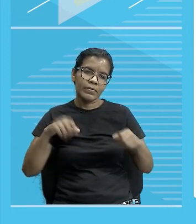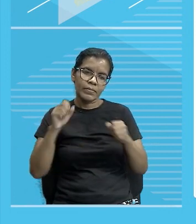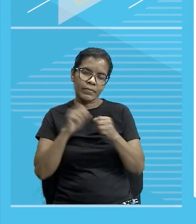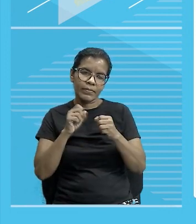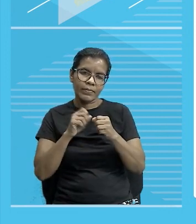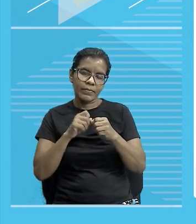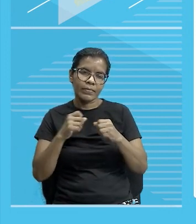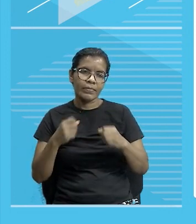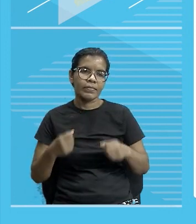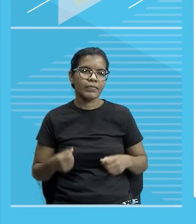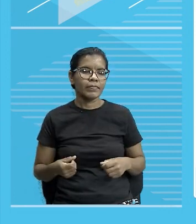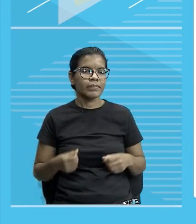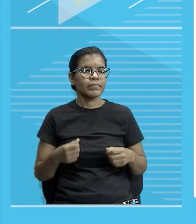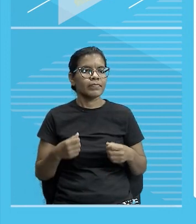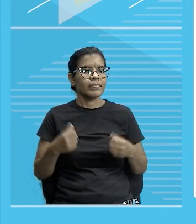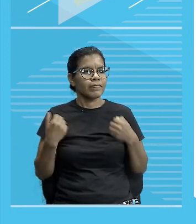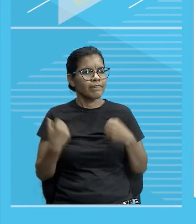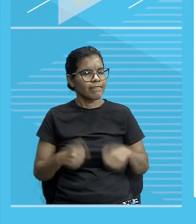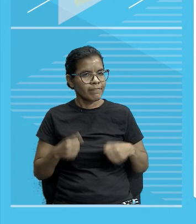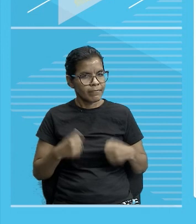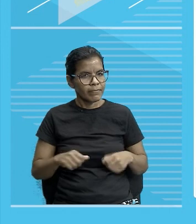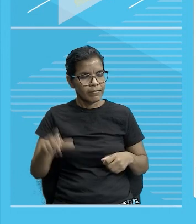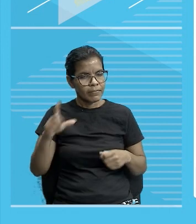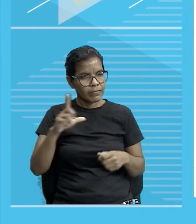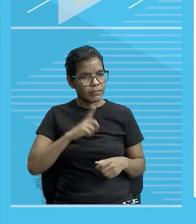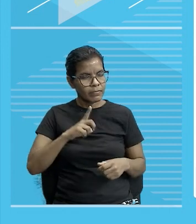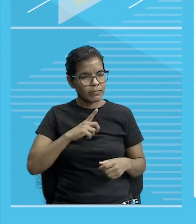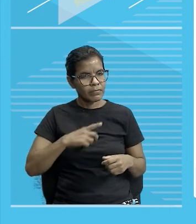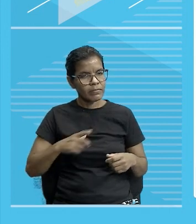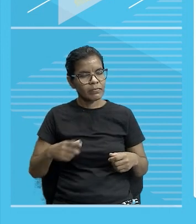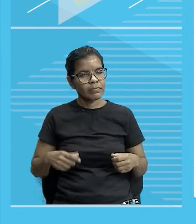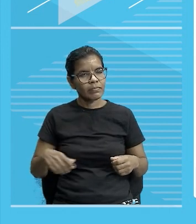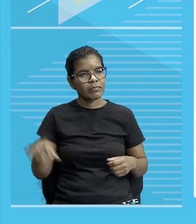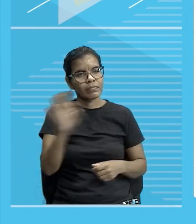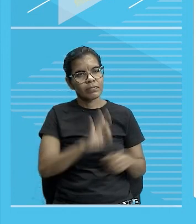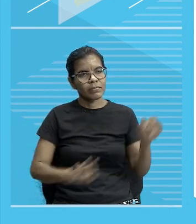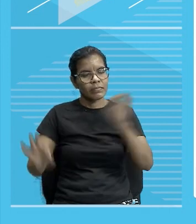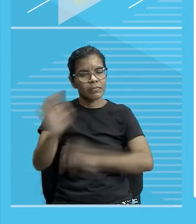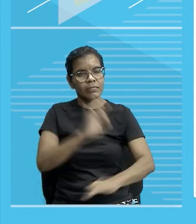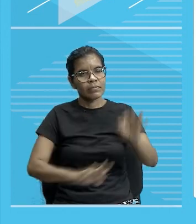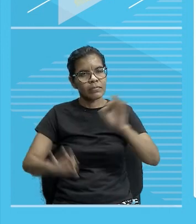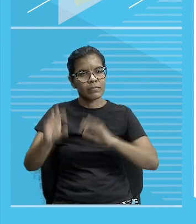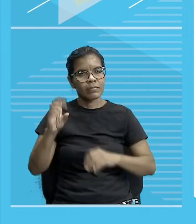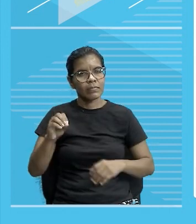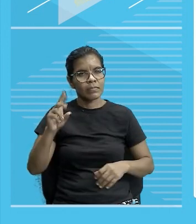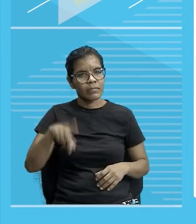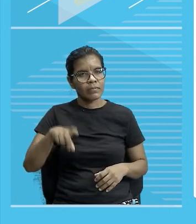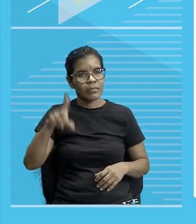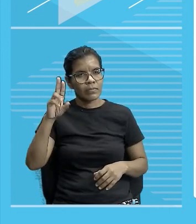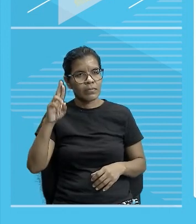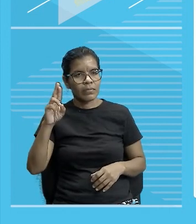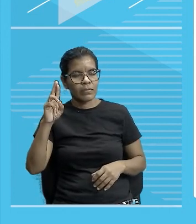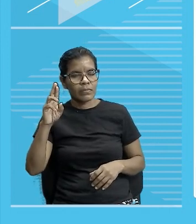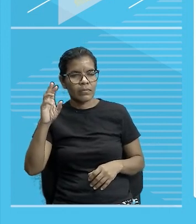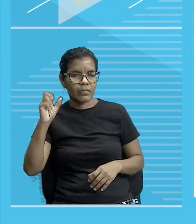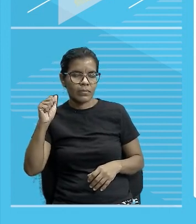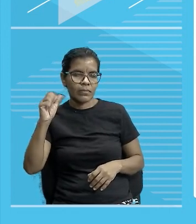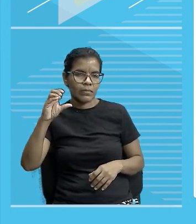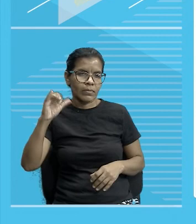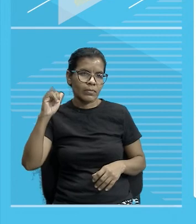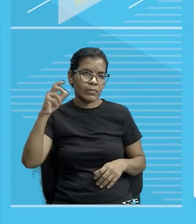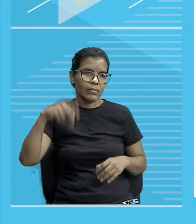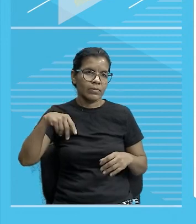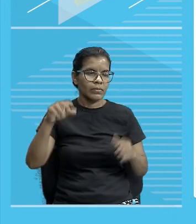necessário nós termos um plano operacional chamado de regras e regulamentos Ok meus queridos